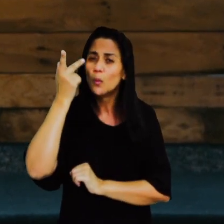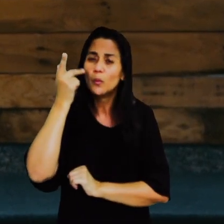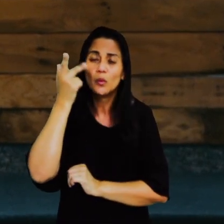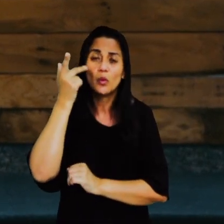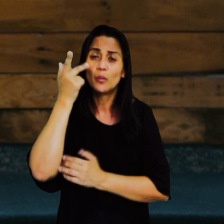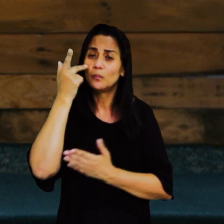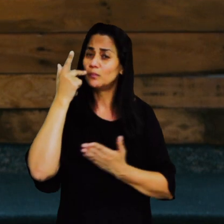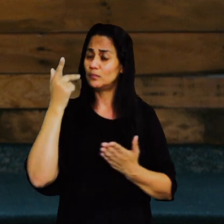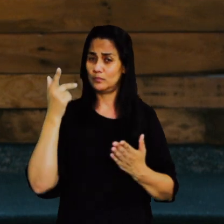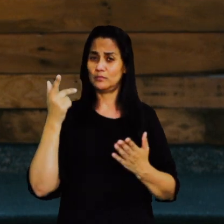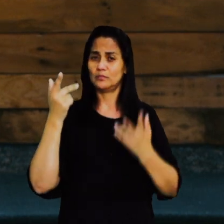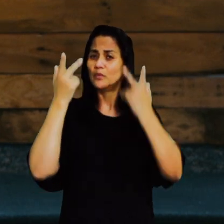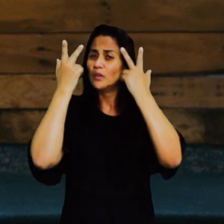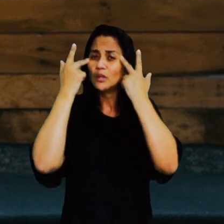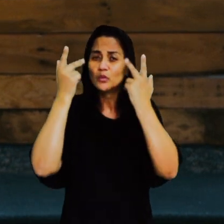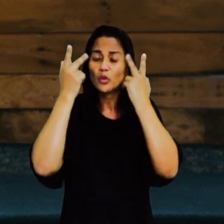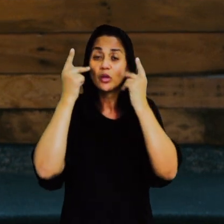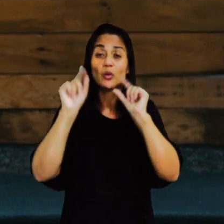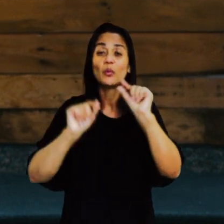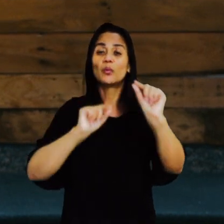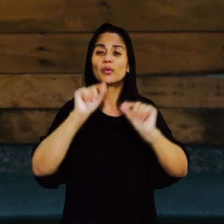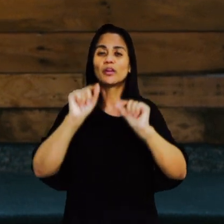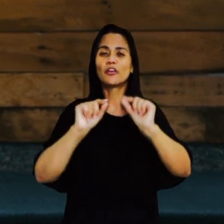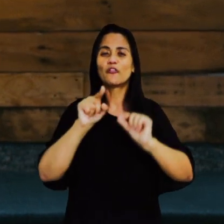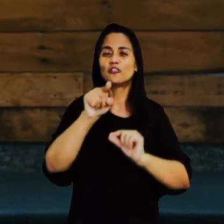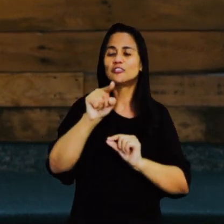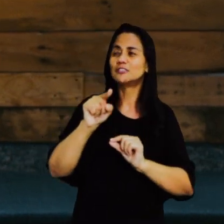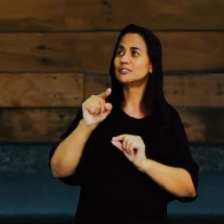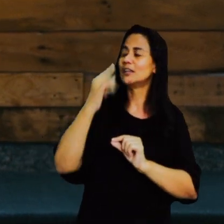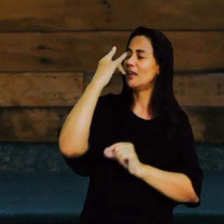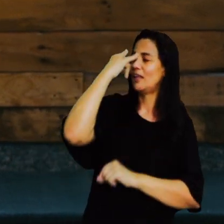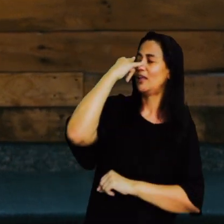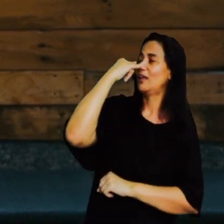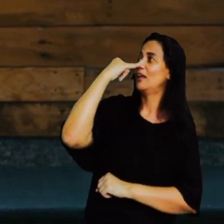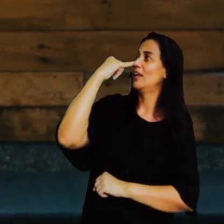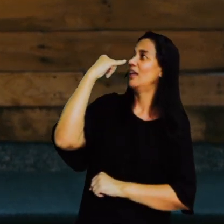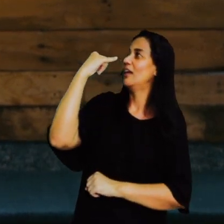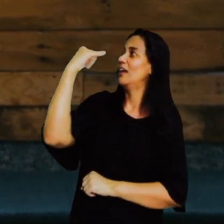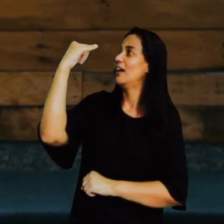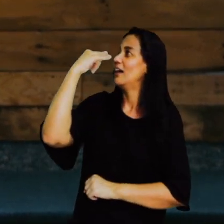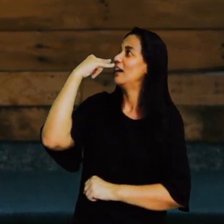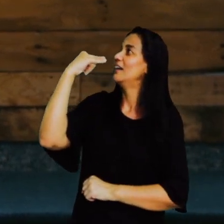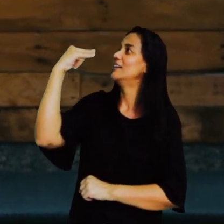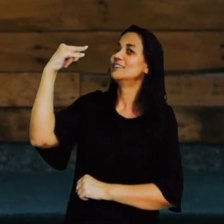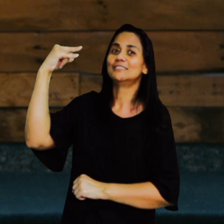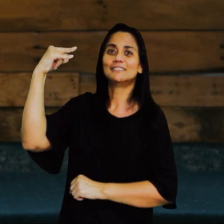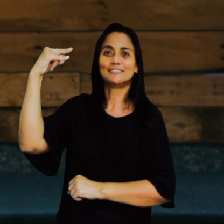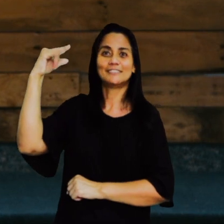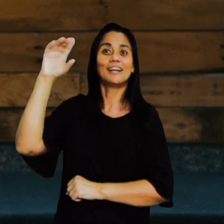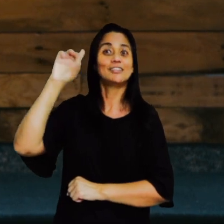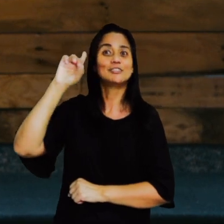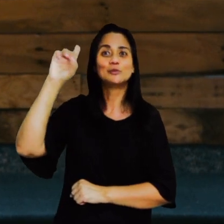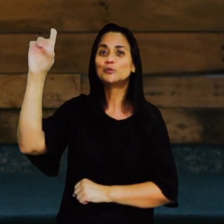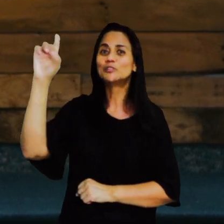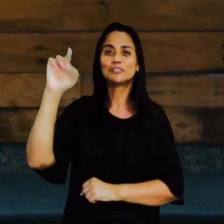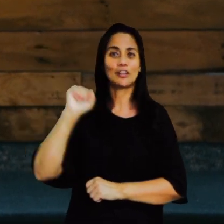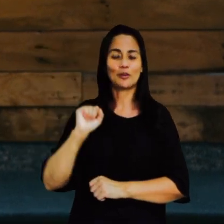entre aspas, atraído por Ele e pelas coisas